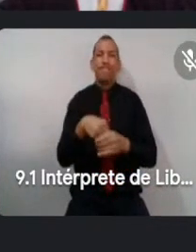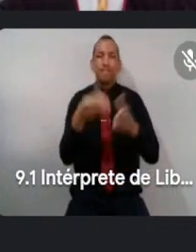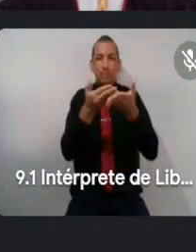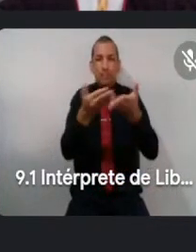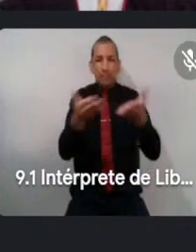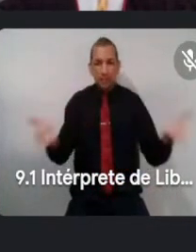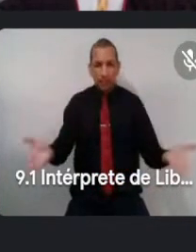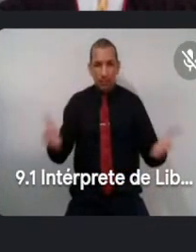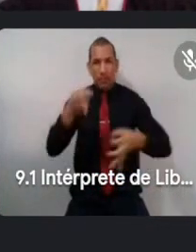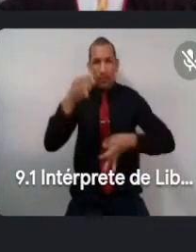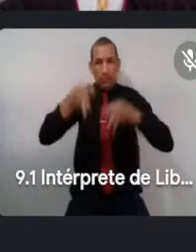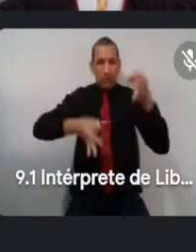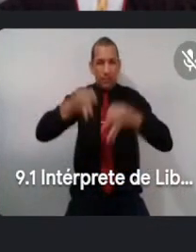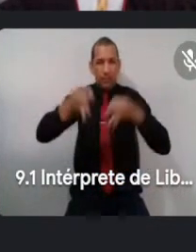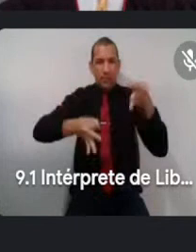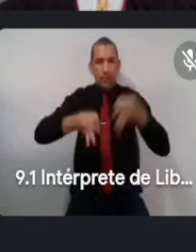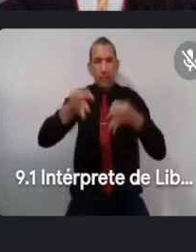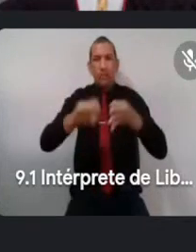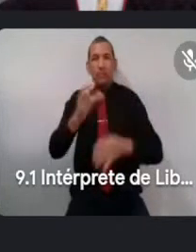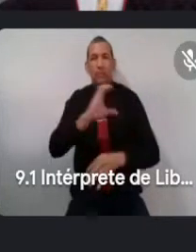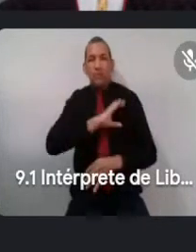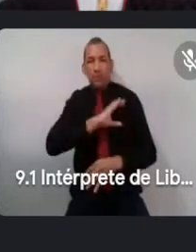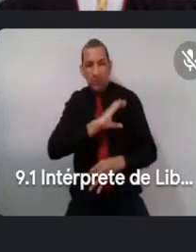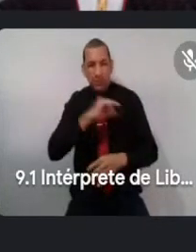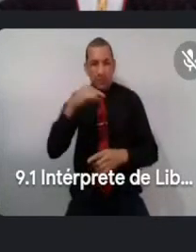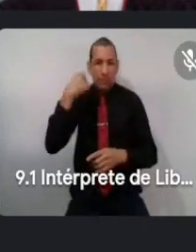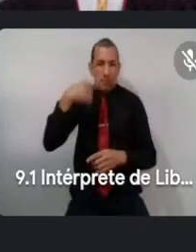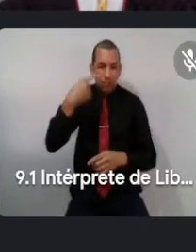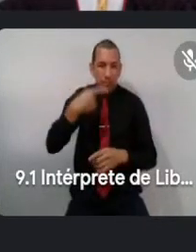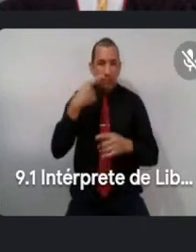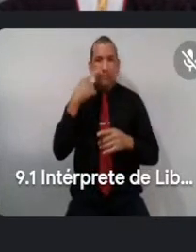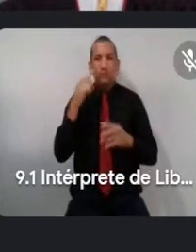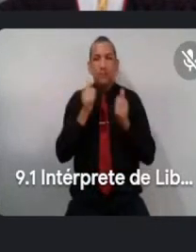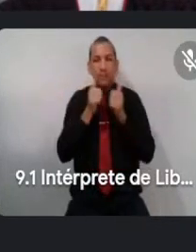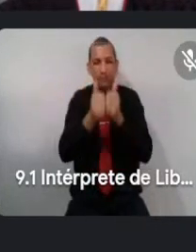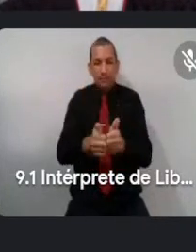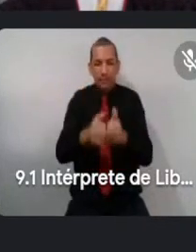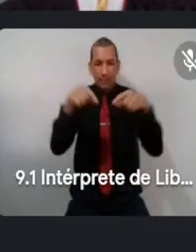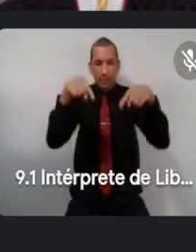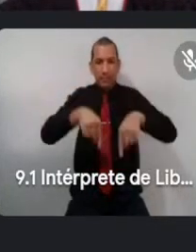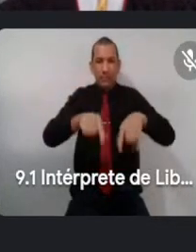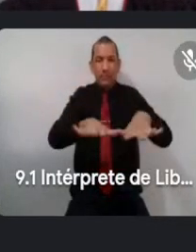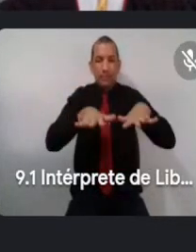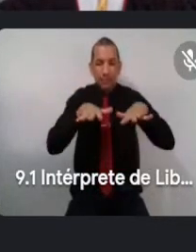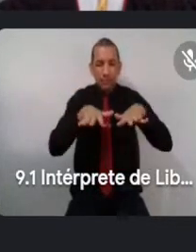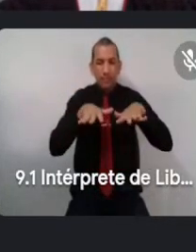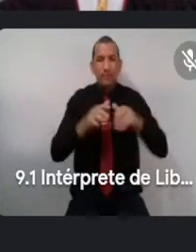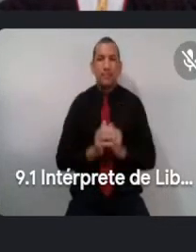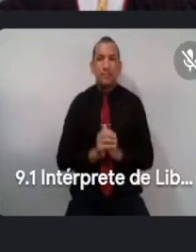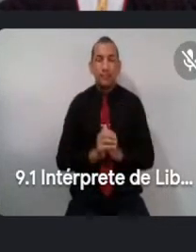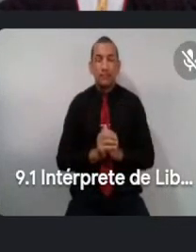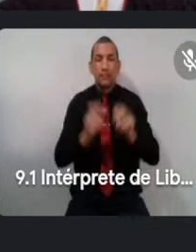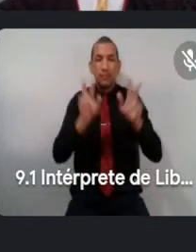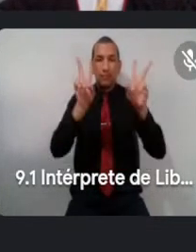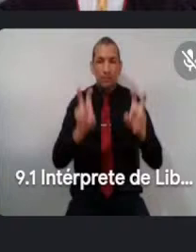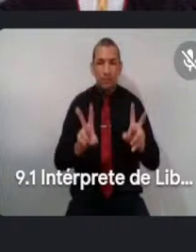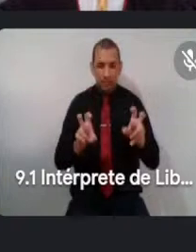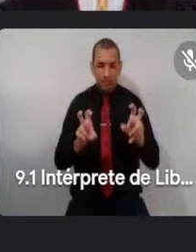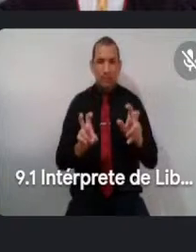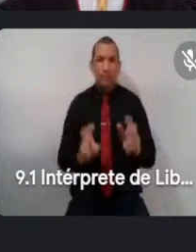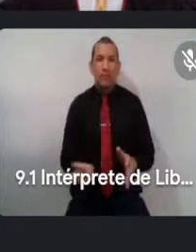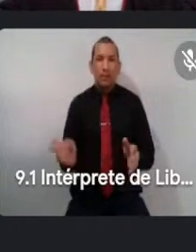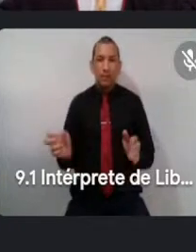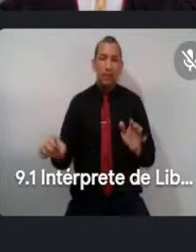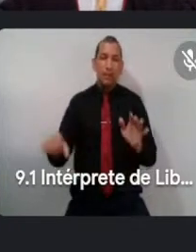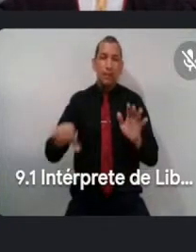serventuários da justiça e colegas advogados que acompanham essa sessão um toca-cd uma ação